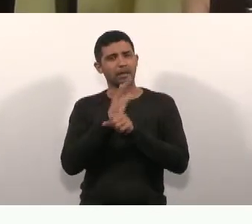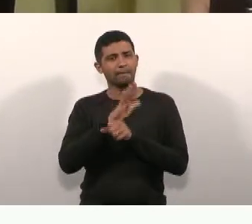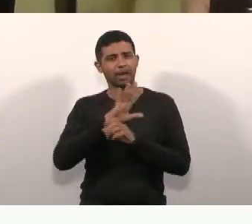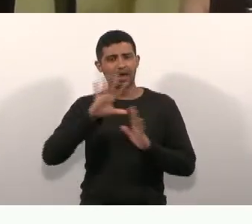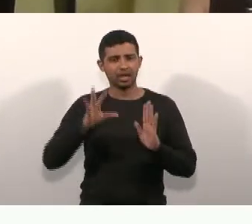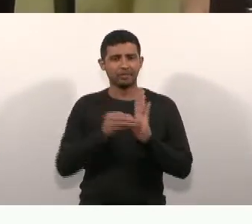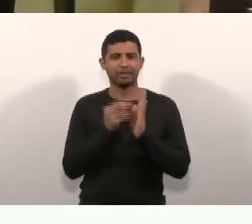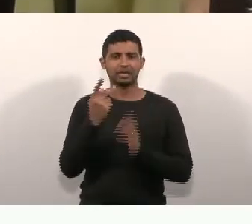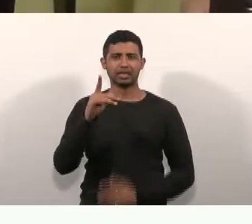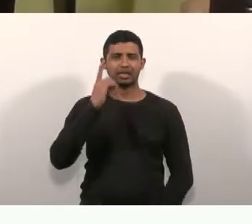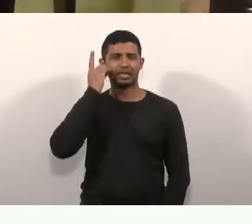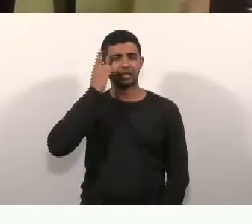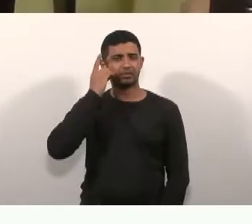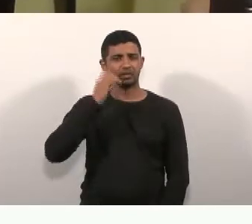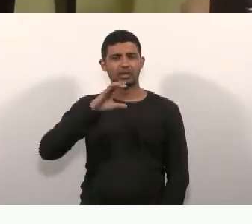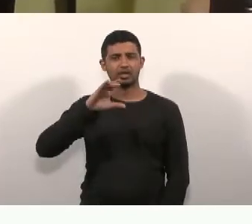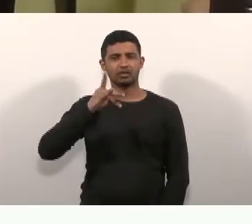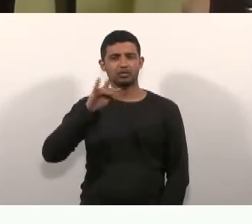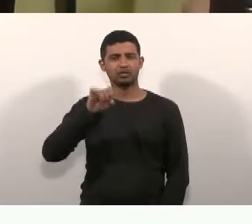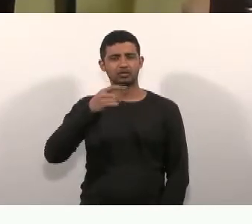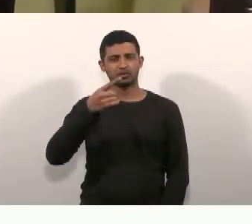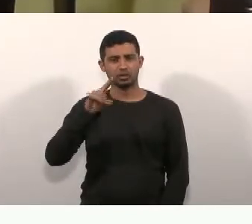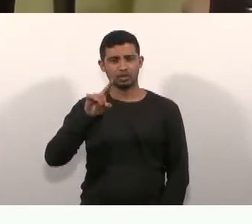deputado Chicão